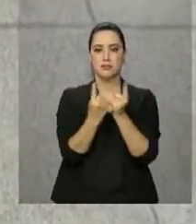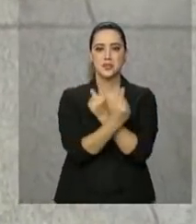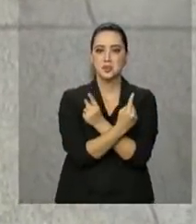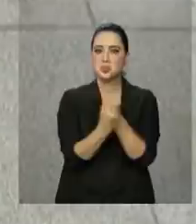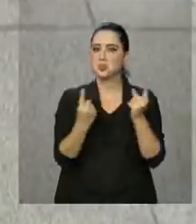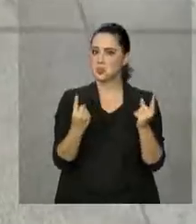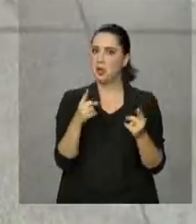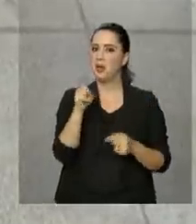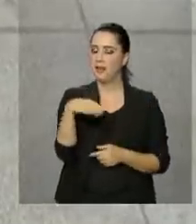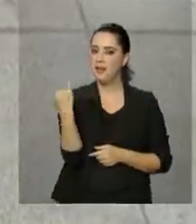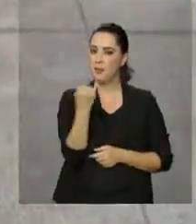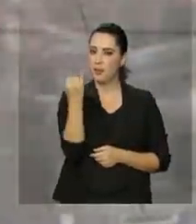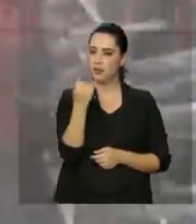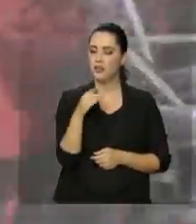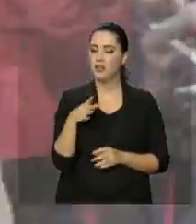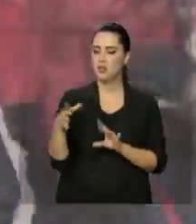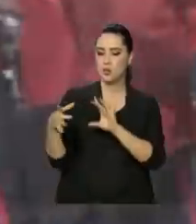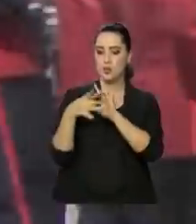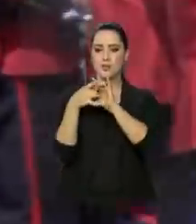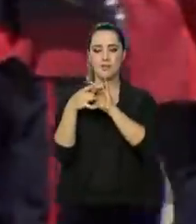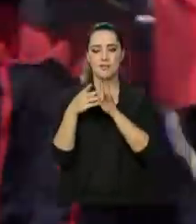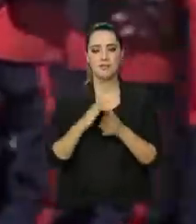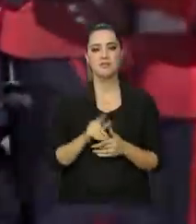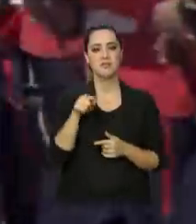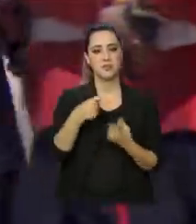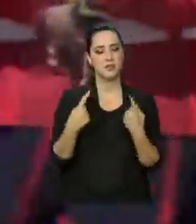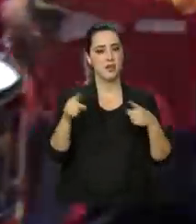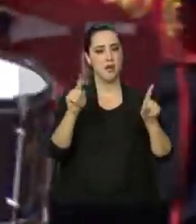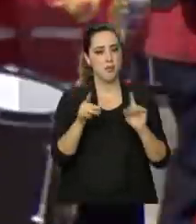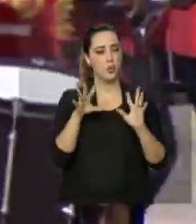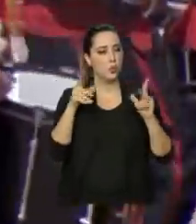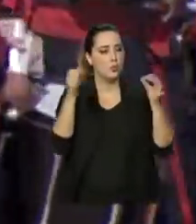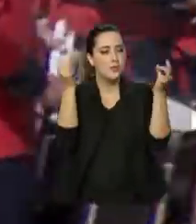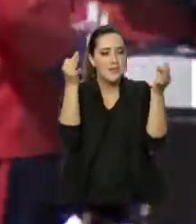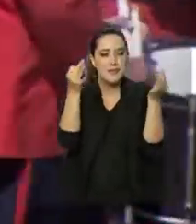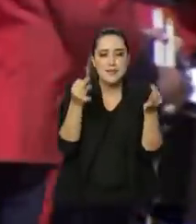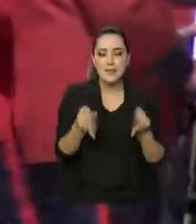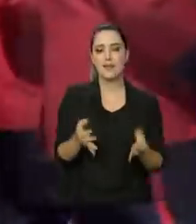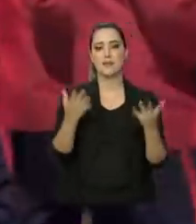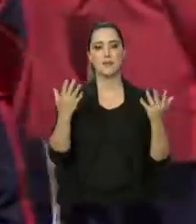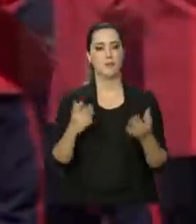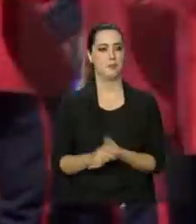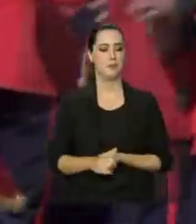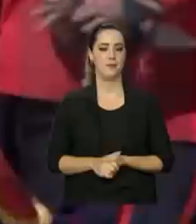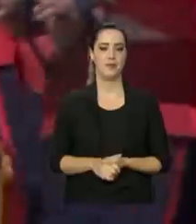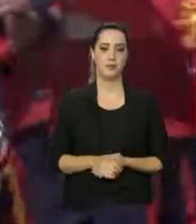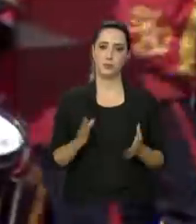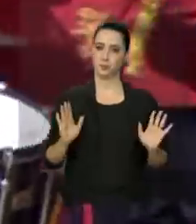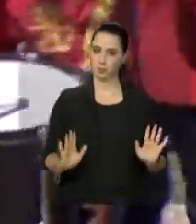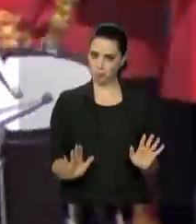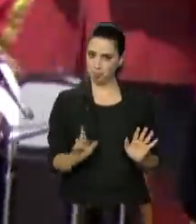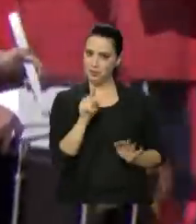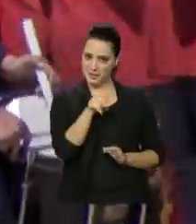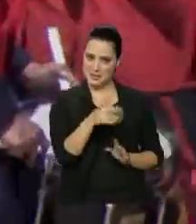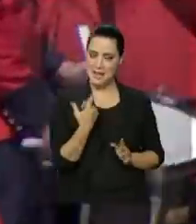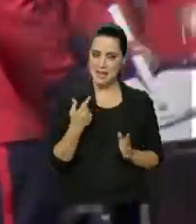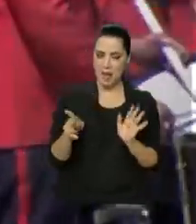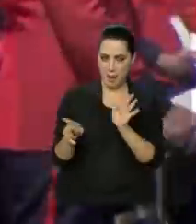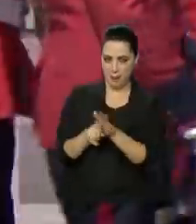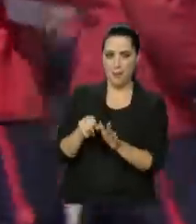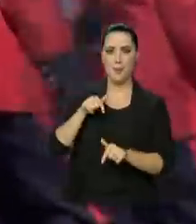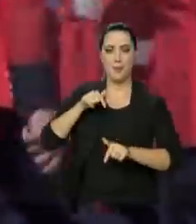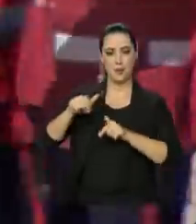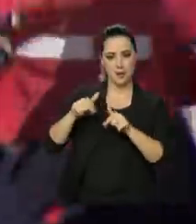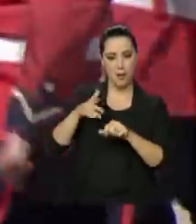militares e principalmente ali na banda, para que saia tudo sincronizado, tudo perfeito. Agora, comandante, é fruto de